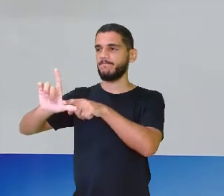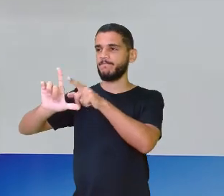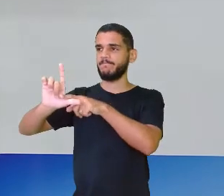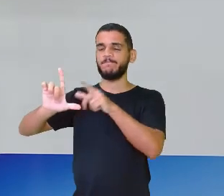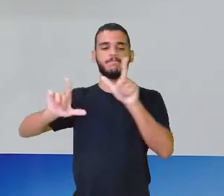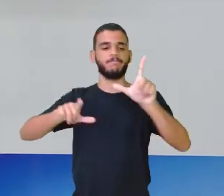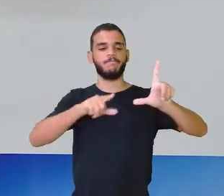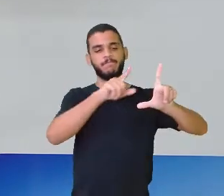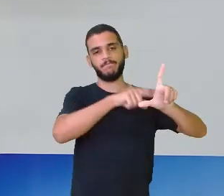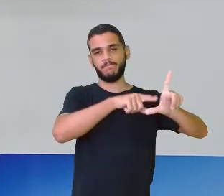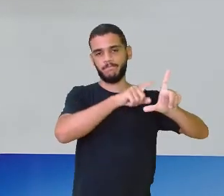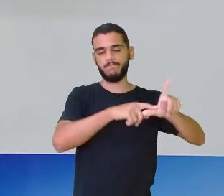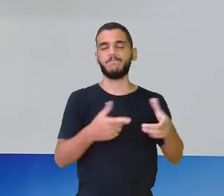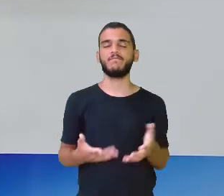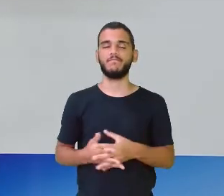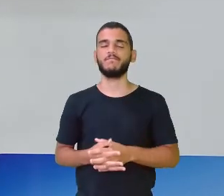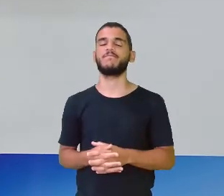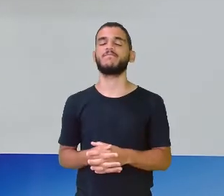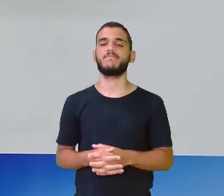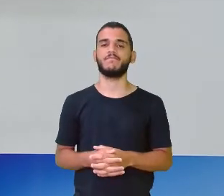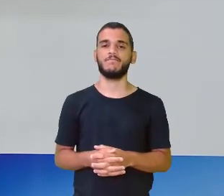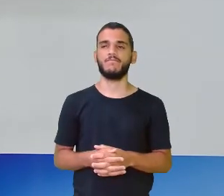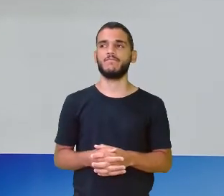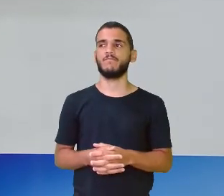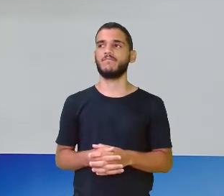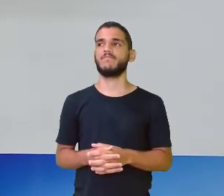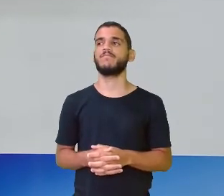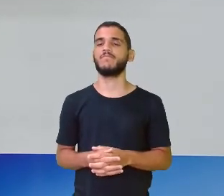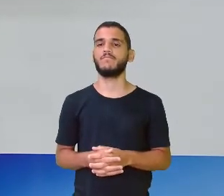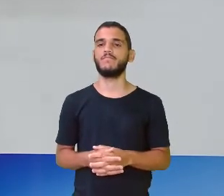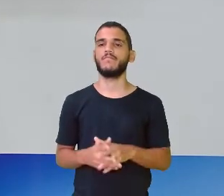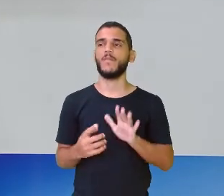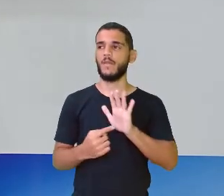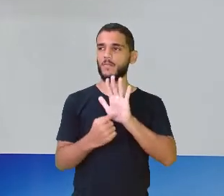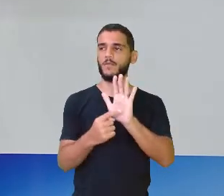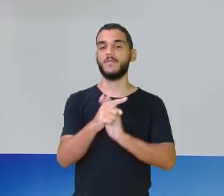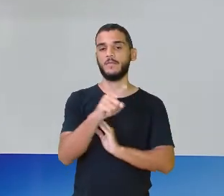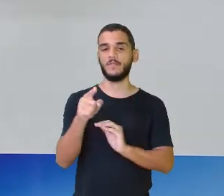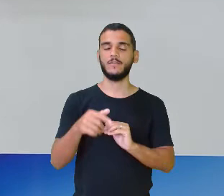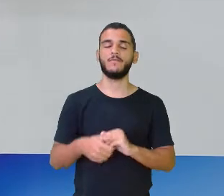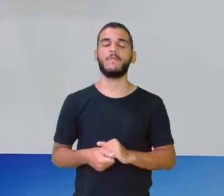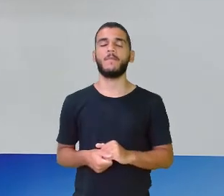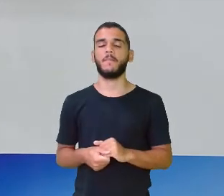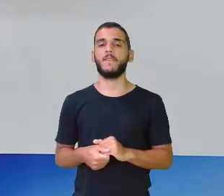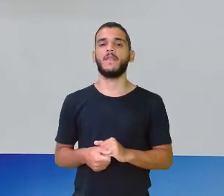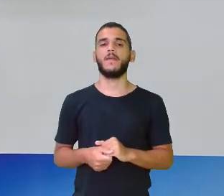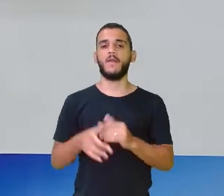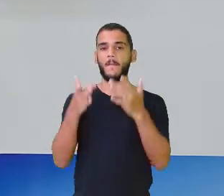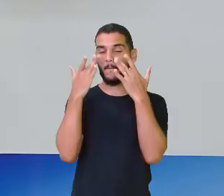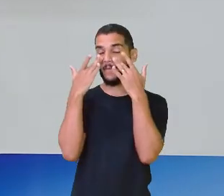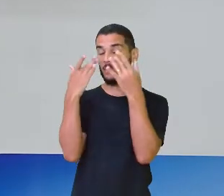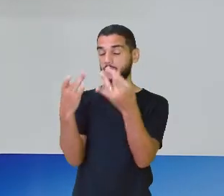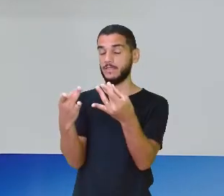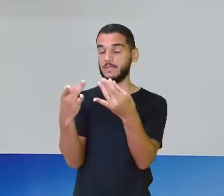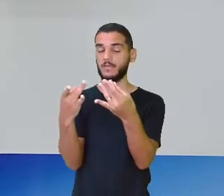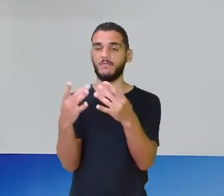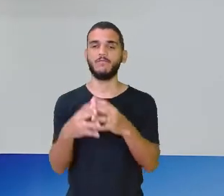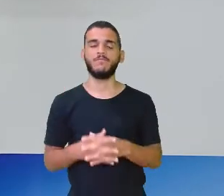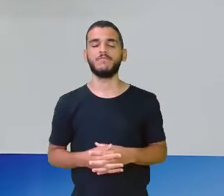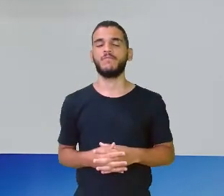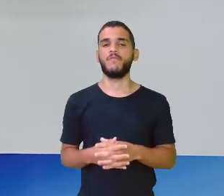e a origem. Deixa eu passar aqui, ó. Presta atenção numa coisa, quinto